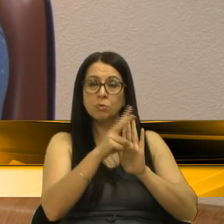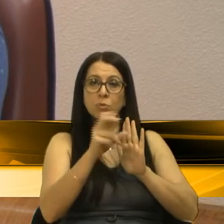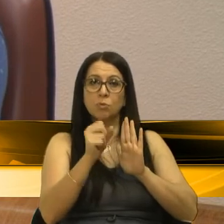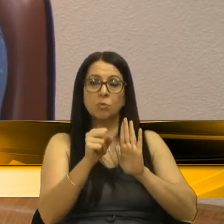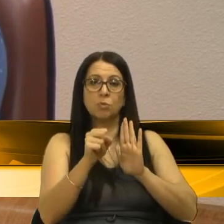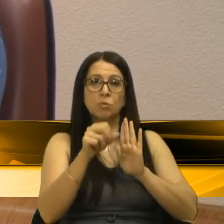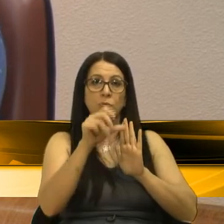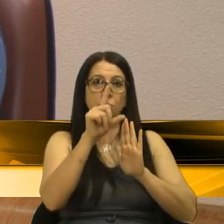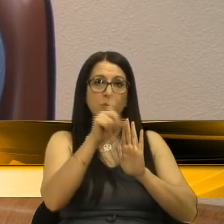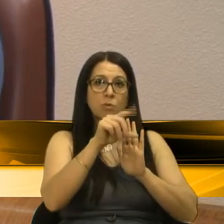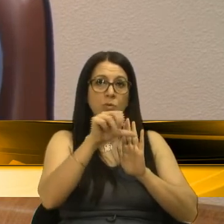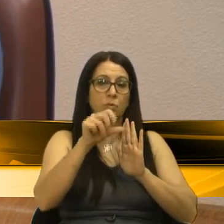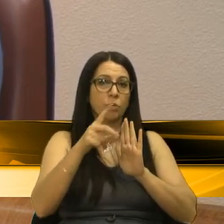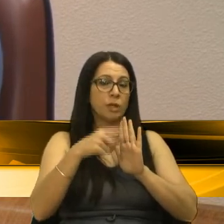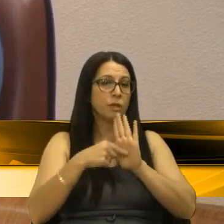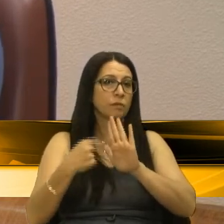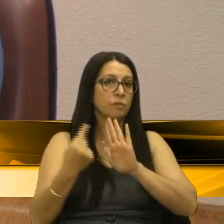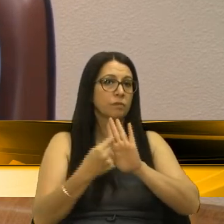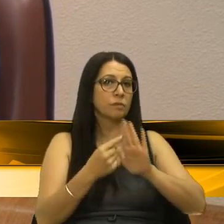11.228/92 e no decreto número